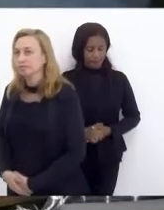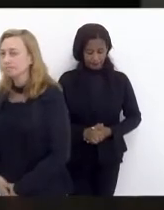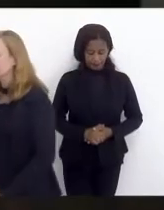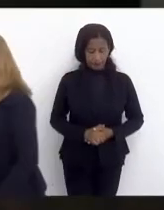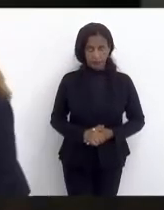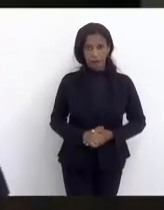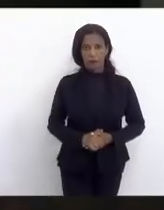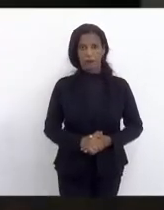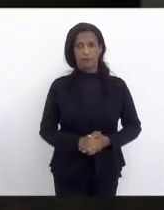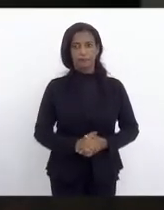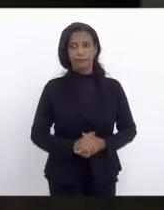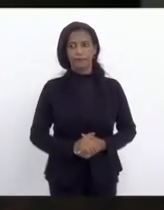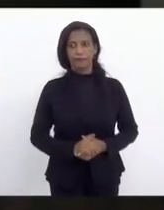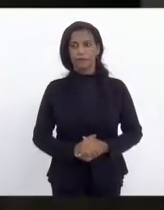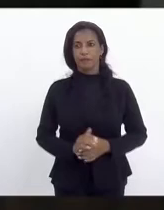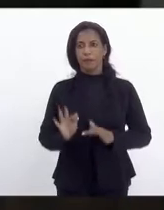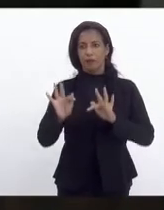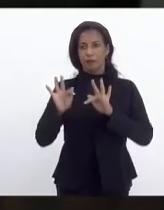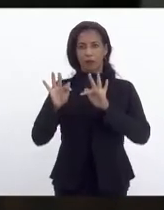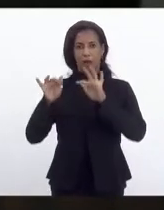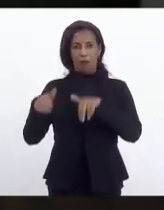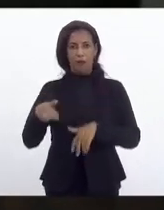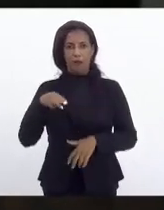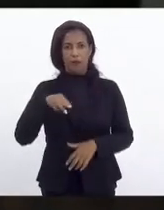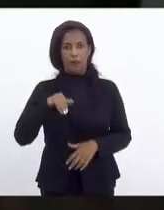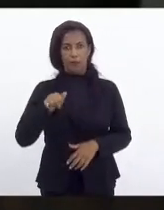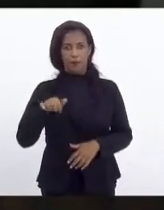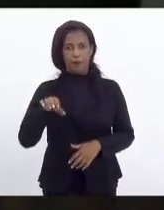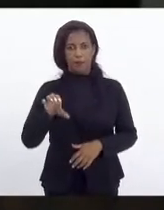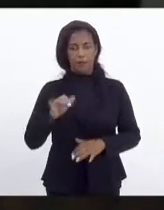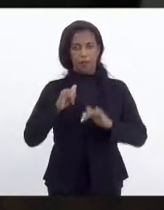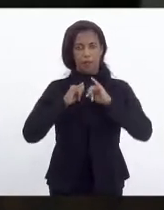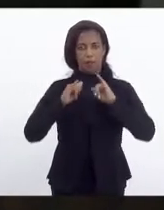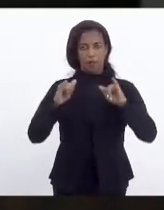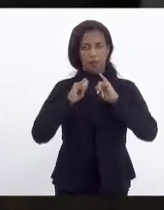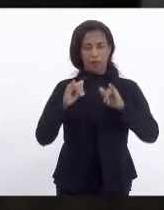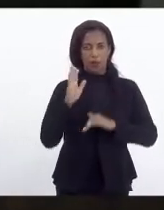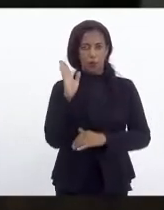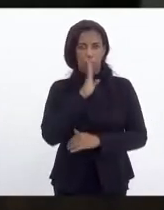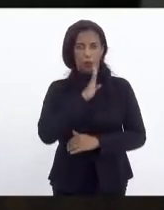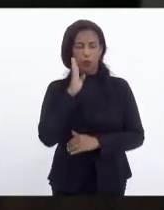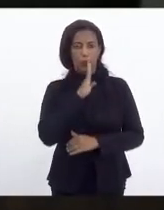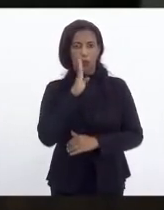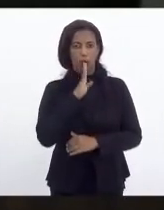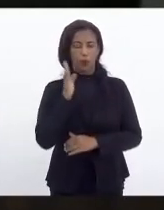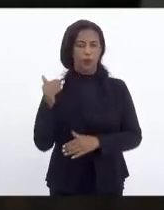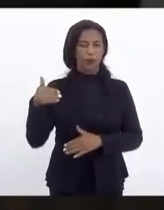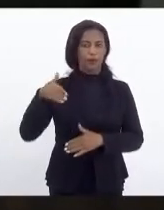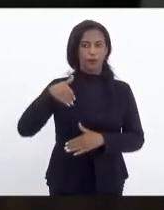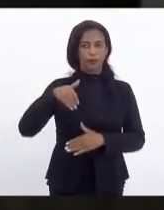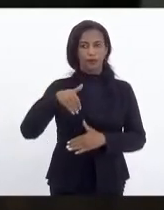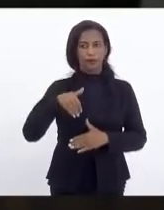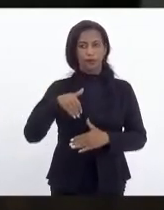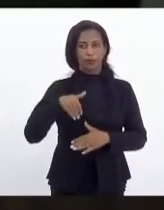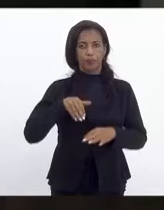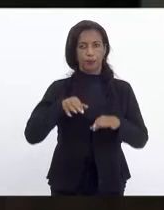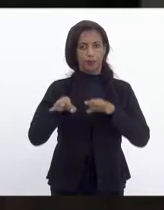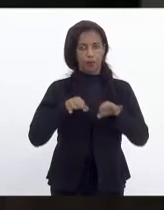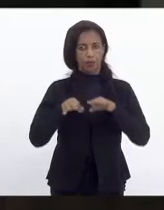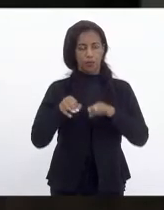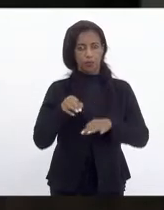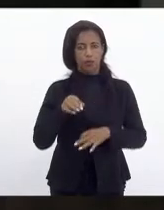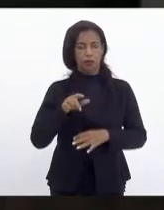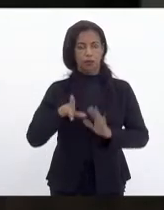Ok. Ao final, tá, Mink? Anuncio, okay. Em regime de urgência, projeto de